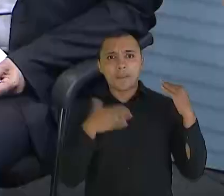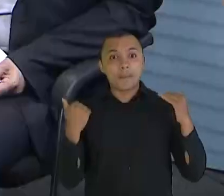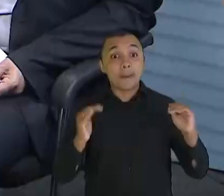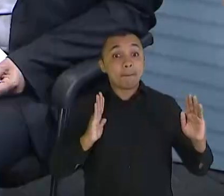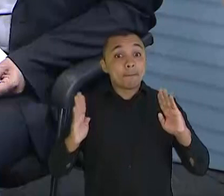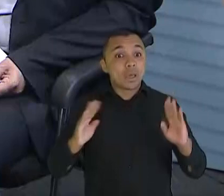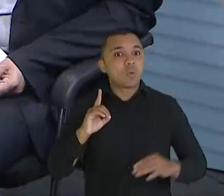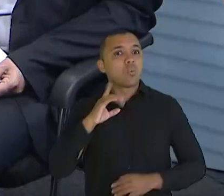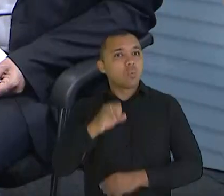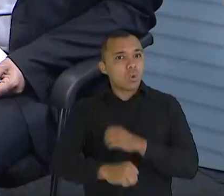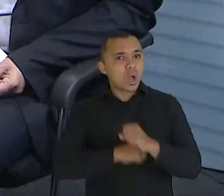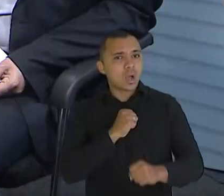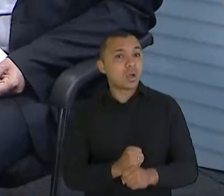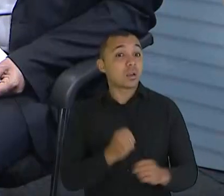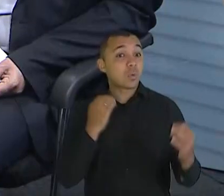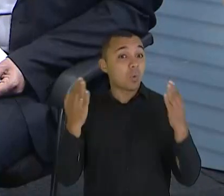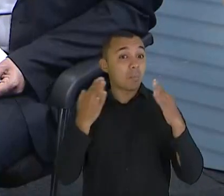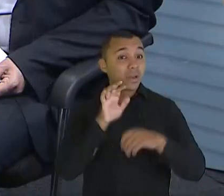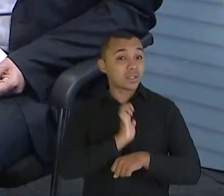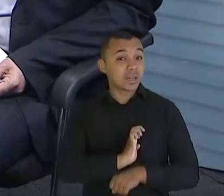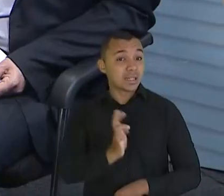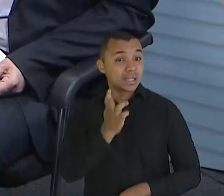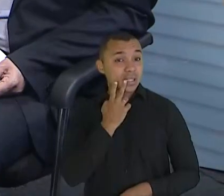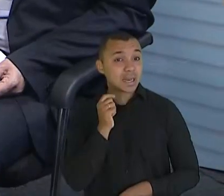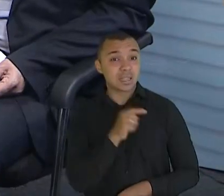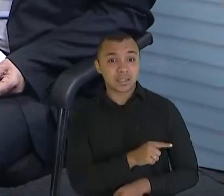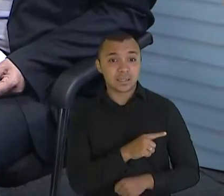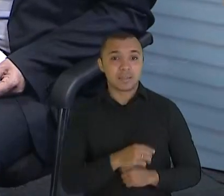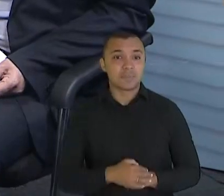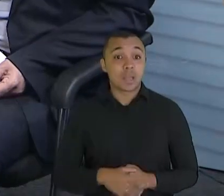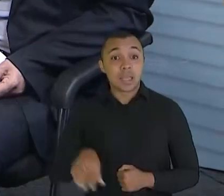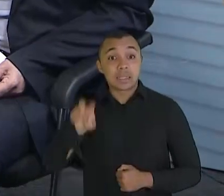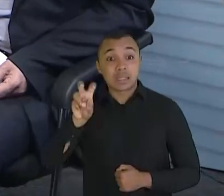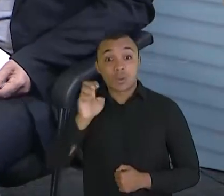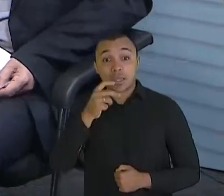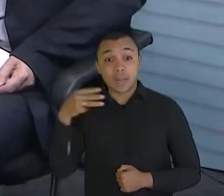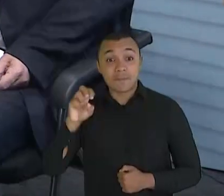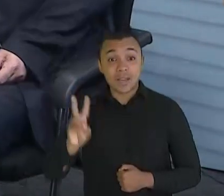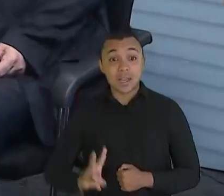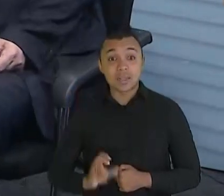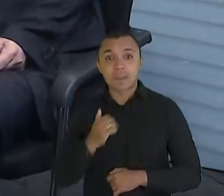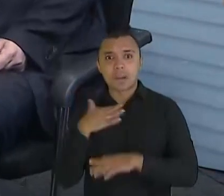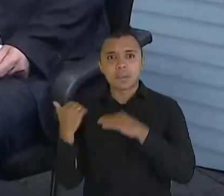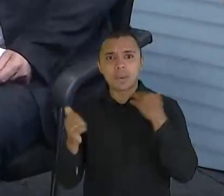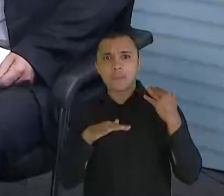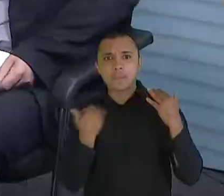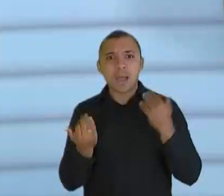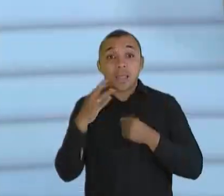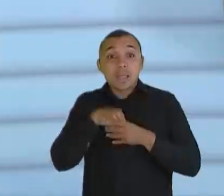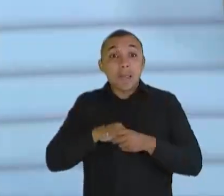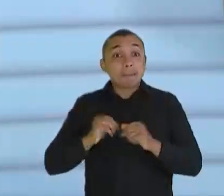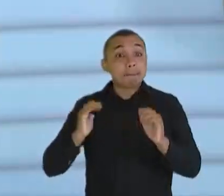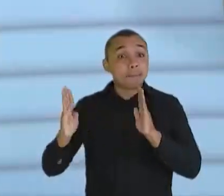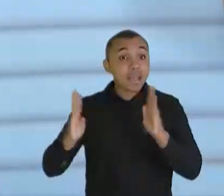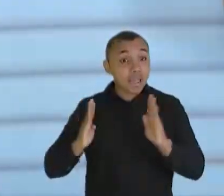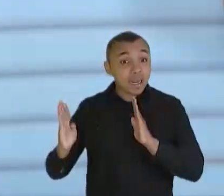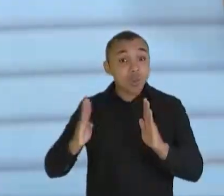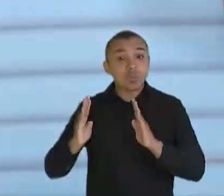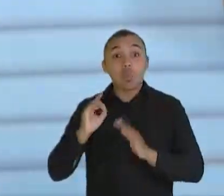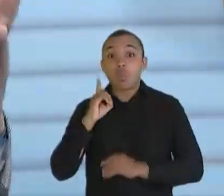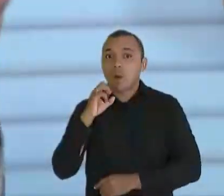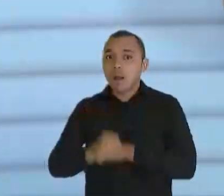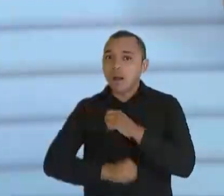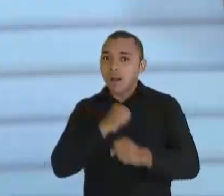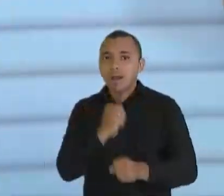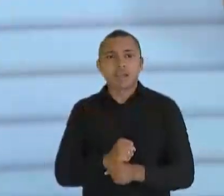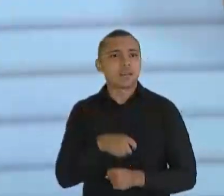você for comparar com o estado do Ceará... Né? Isso... 53 homicídios no ano? No ano, né? No ano inteiro. E isso aqui é um grande é por hora, debate. Né? Aqui no Brasil